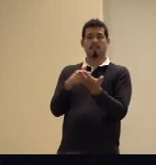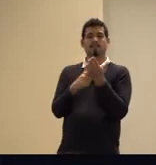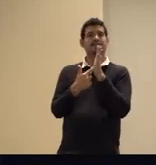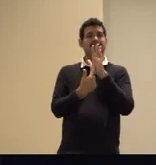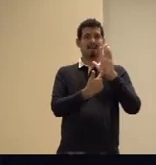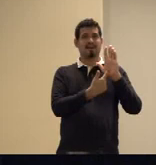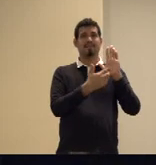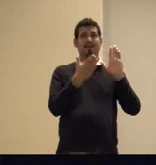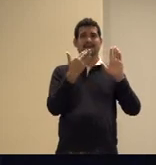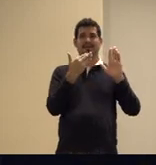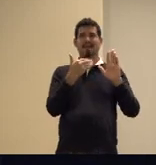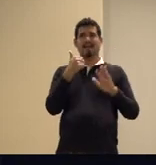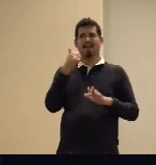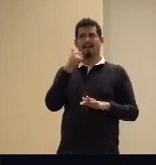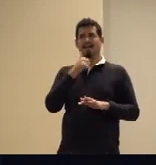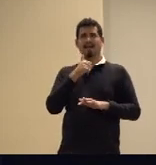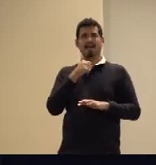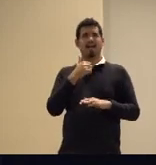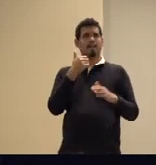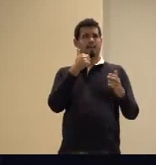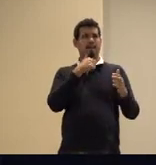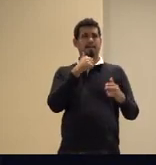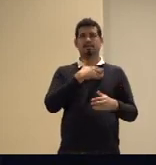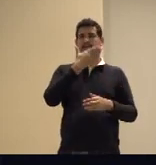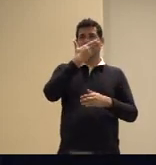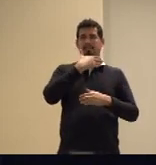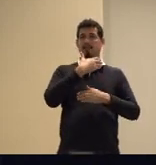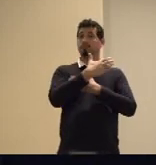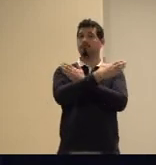aqui. A colega, se não me engano, de São Joaquim.